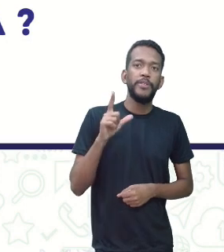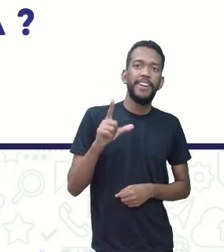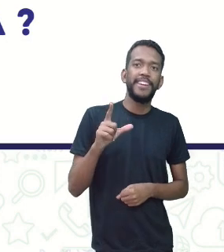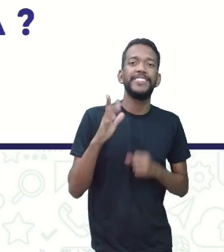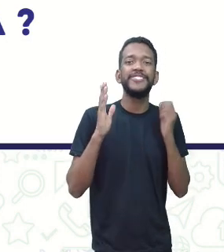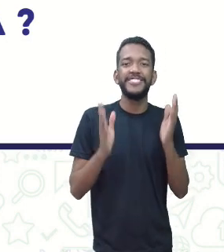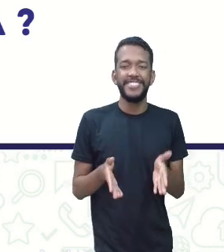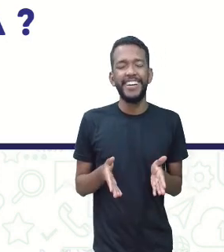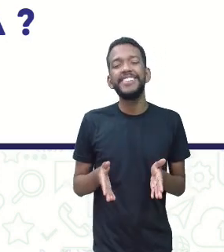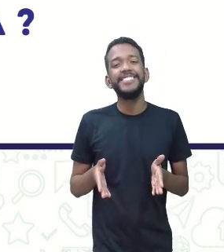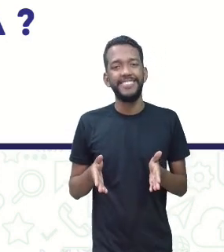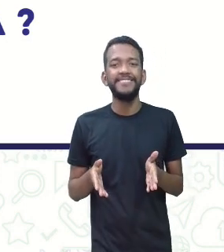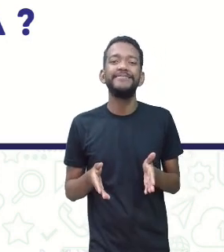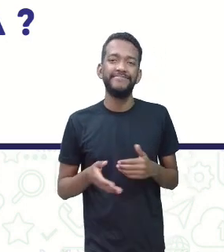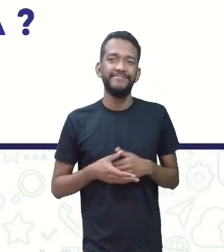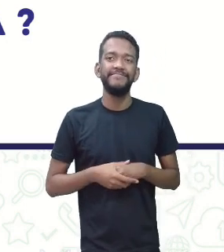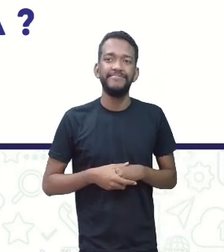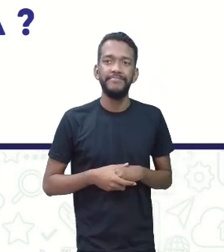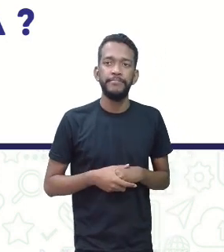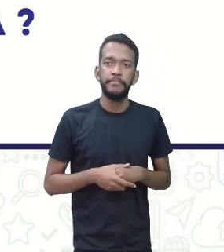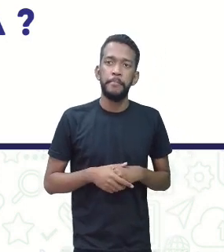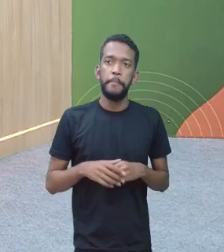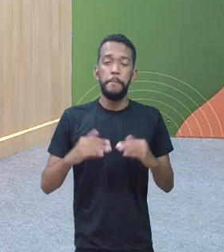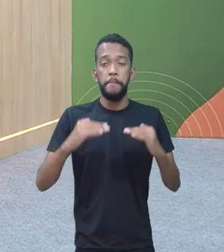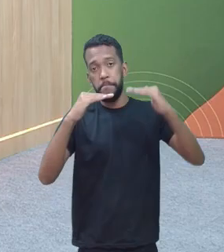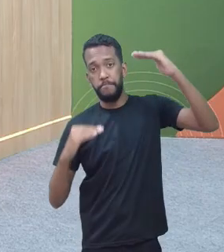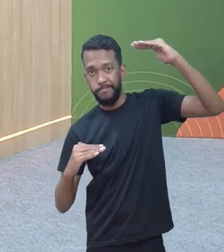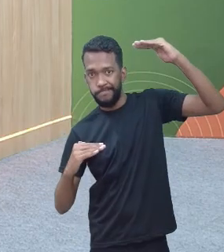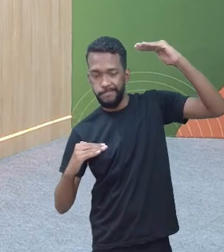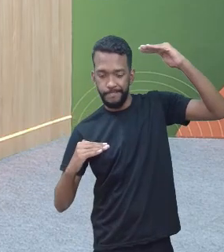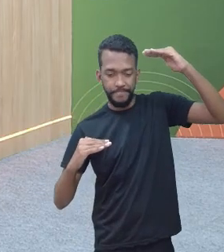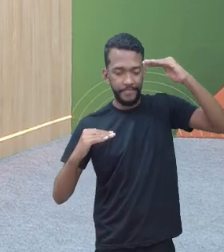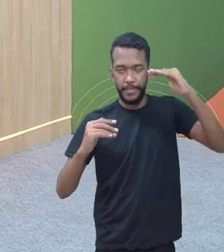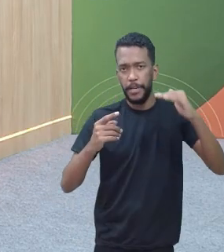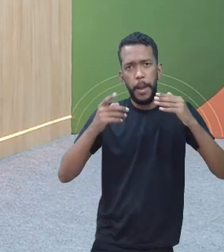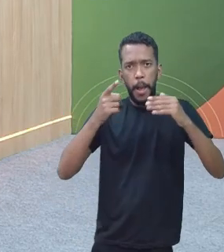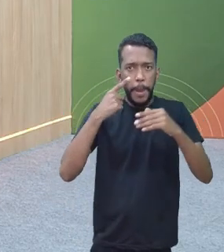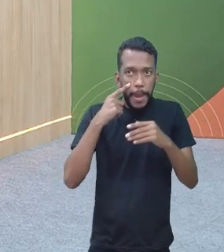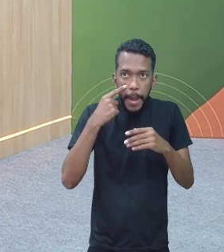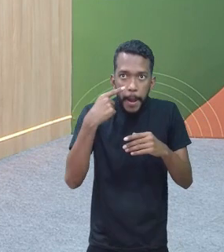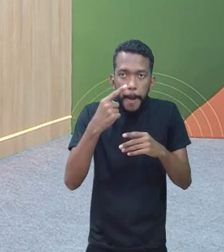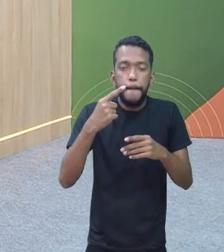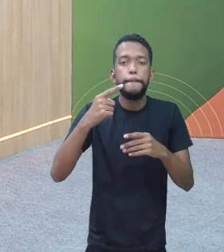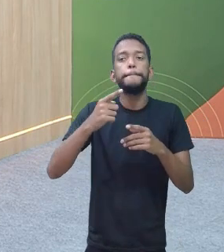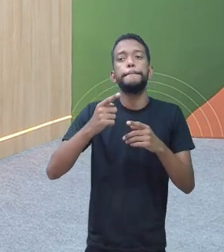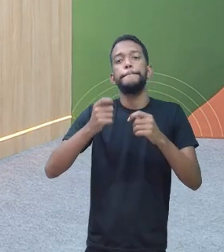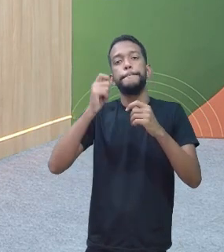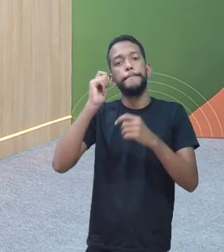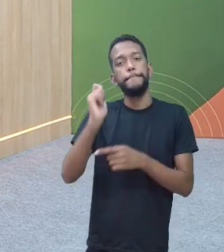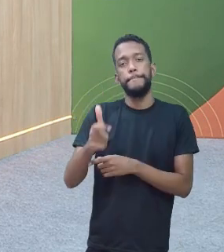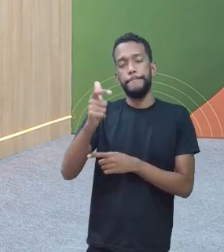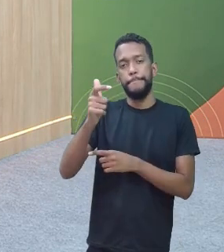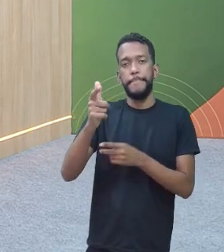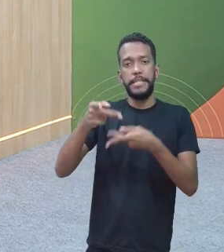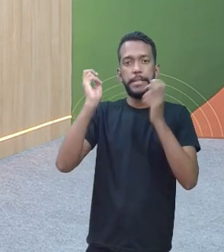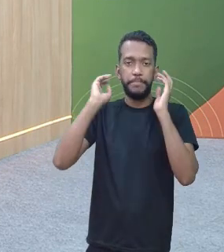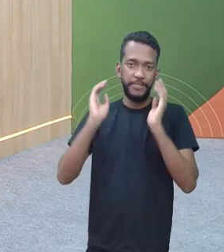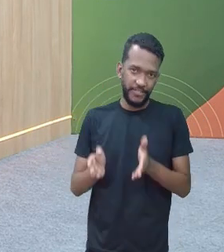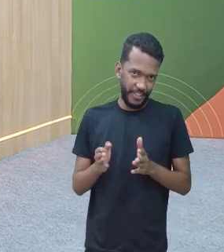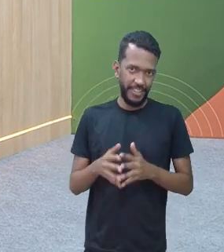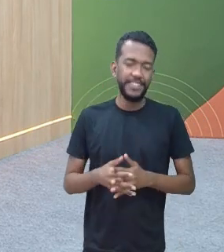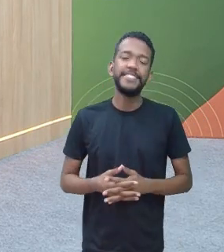a diferença. Então, a gente percebe que, né, bateu o olho, já percebi o que faz a diferença da minha atitude